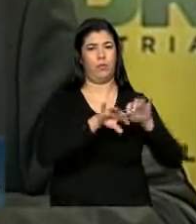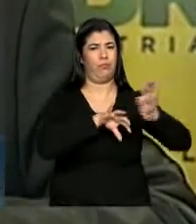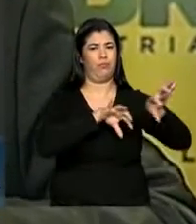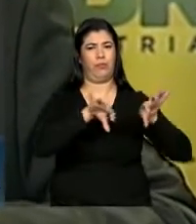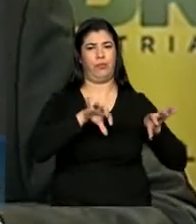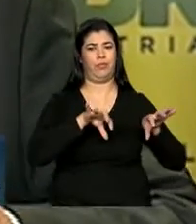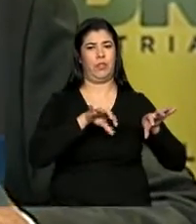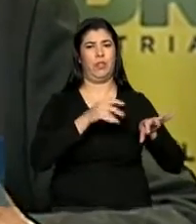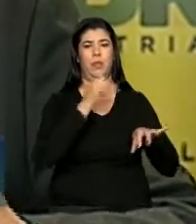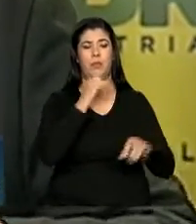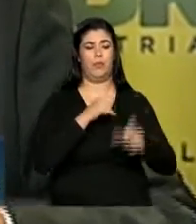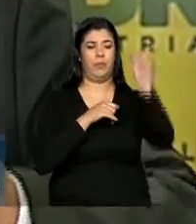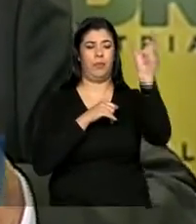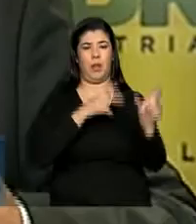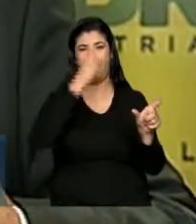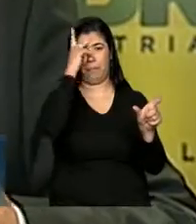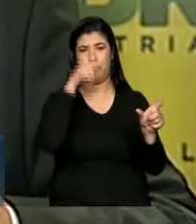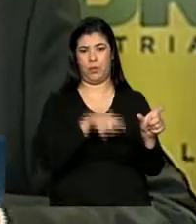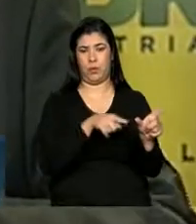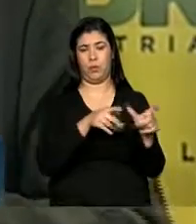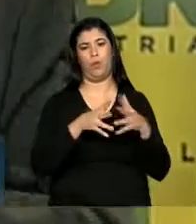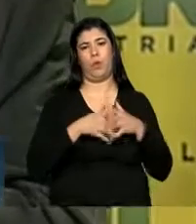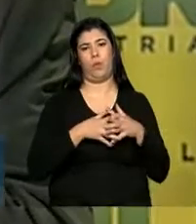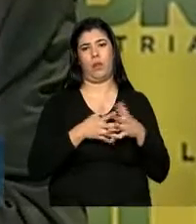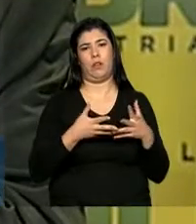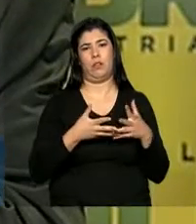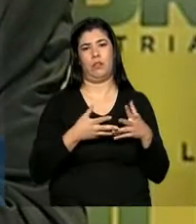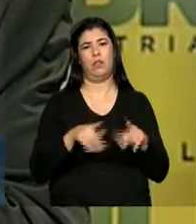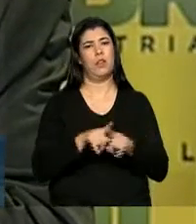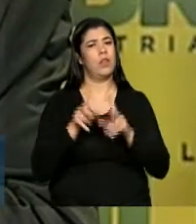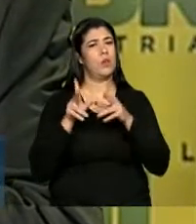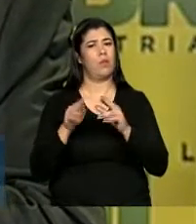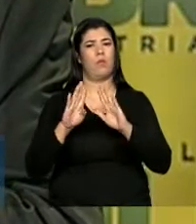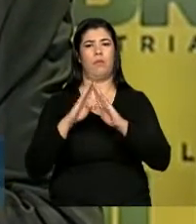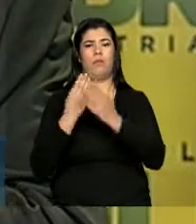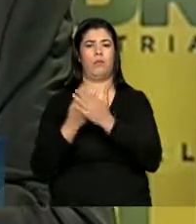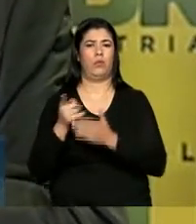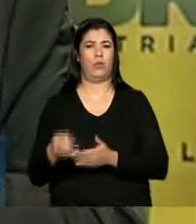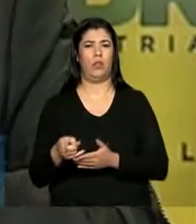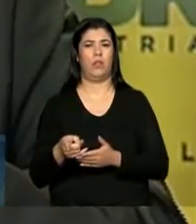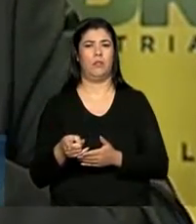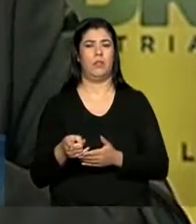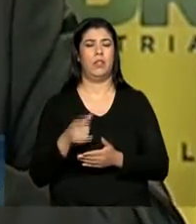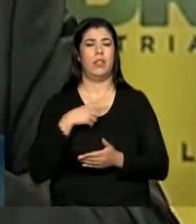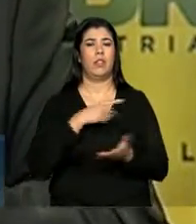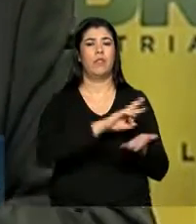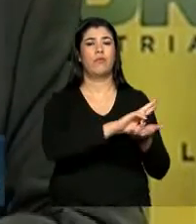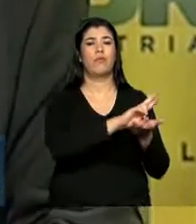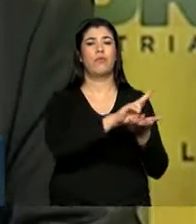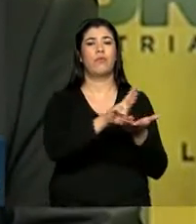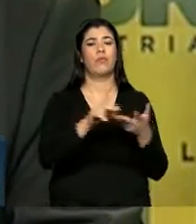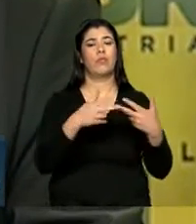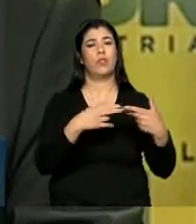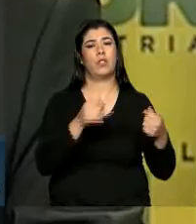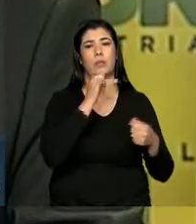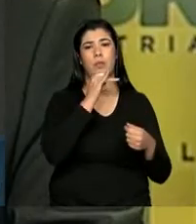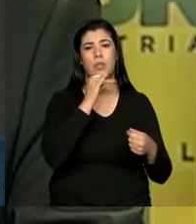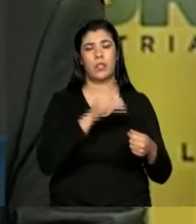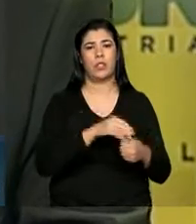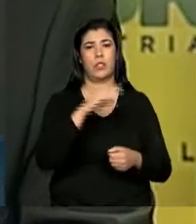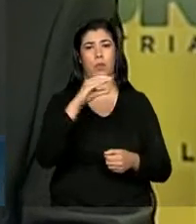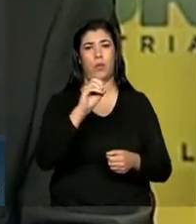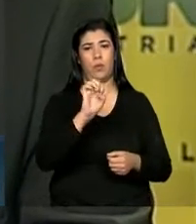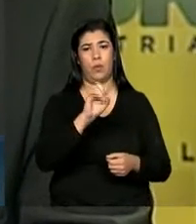humano é extremamente complexo, a escola também. Então, para a escola dar certo, eu vou ter que ter vários fatores. Ela tem que ter coesão da